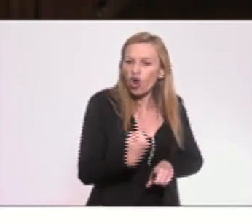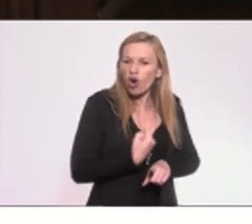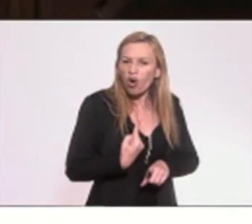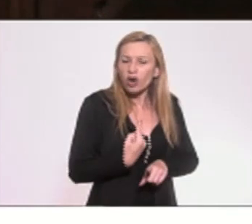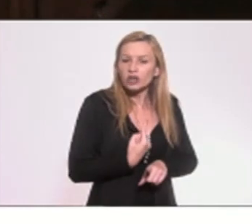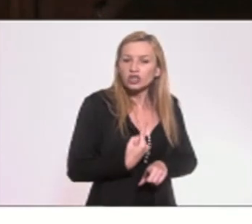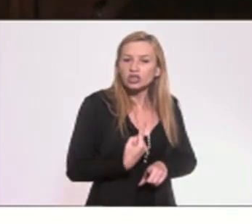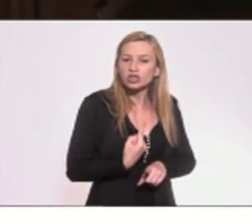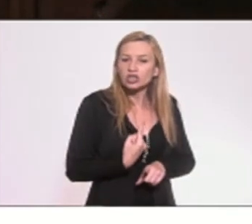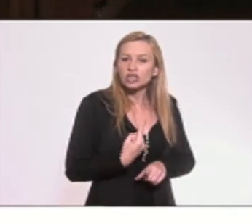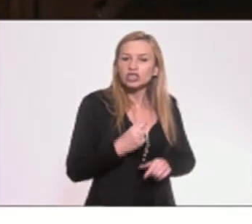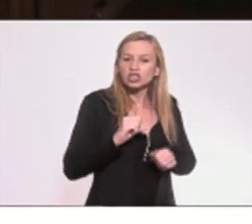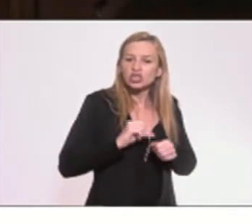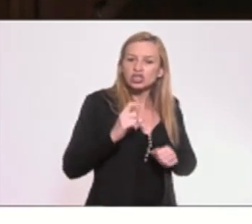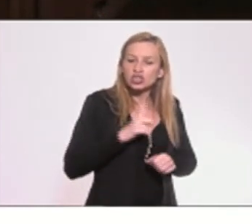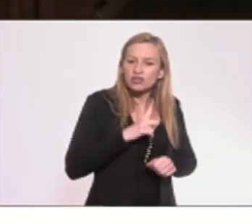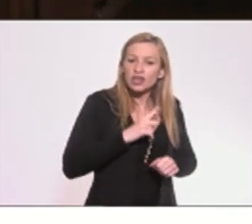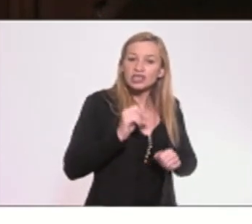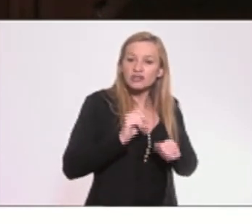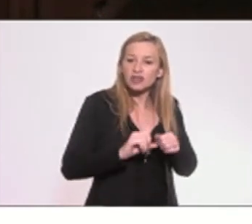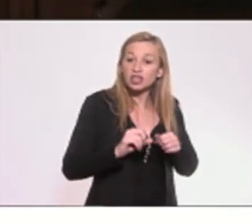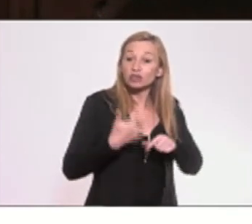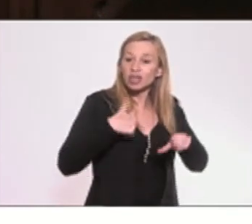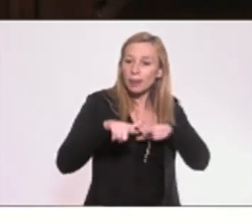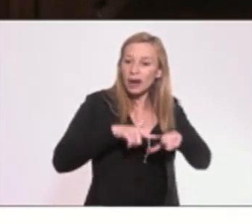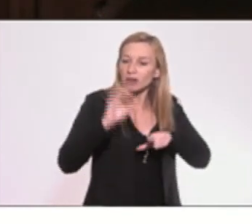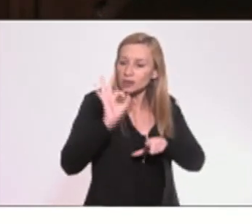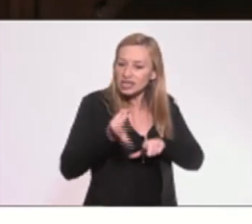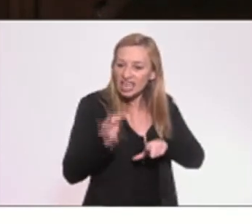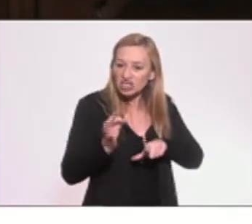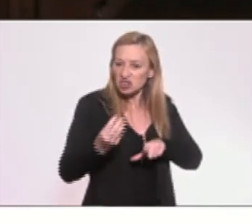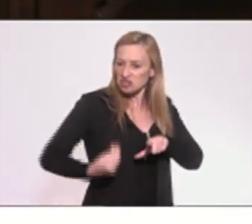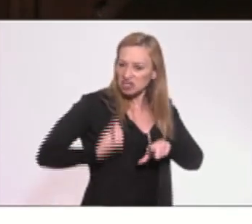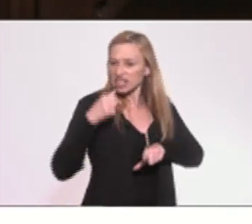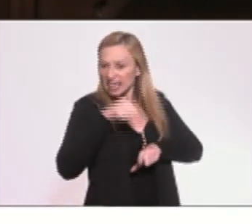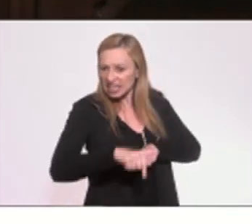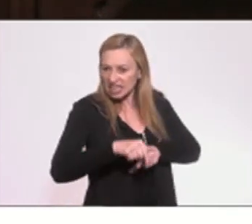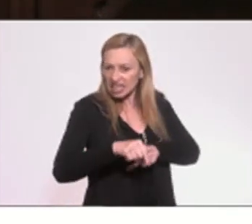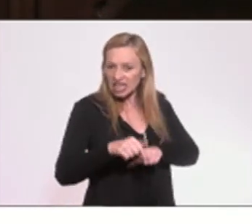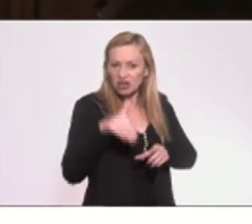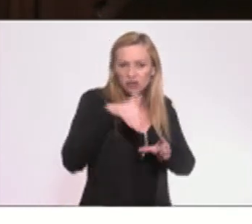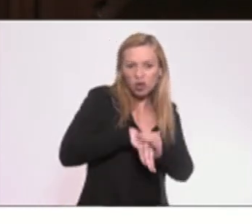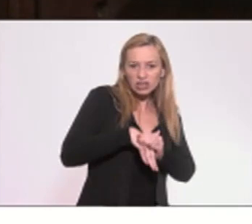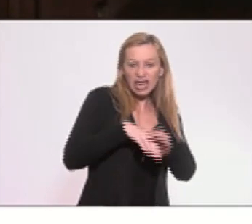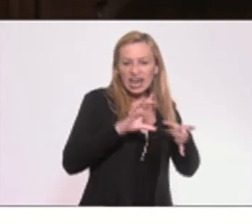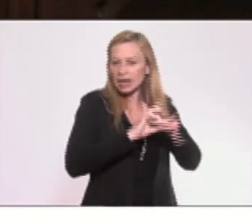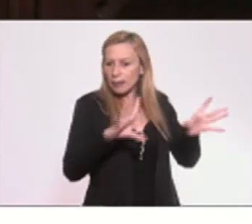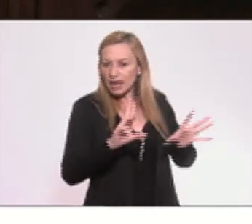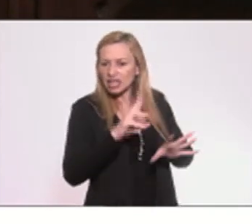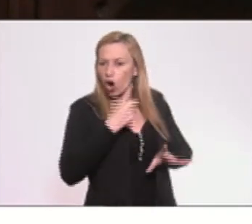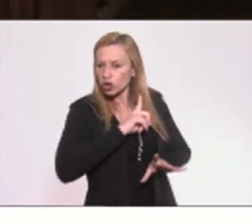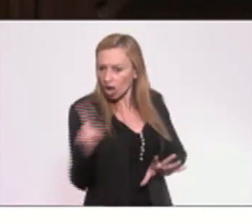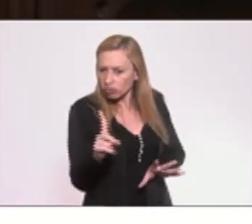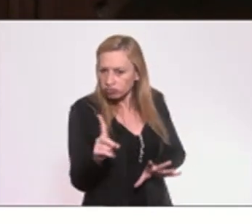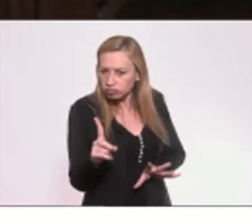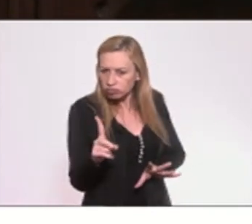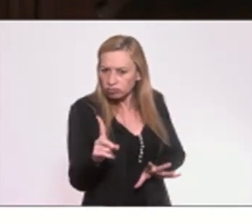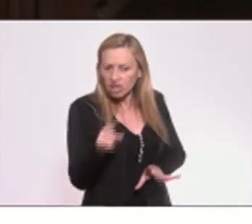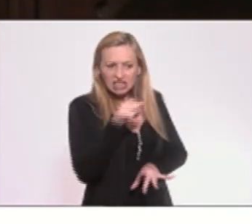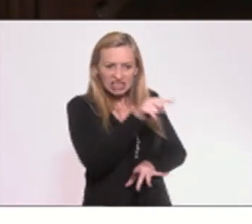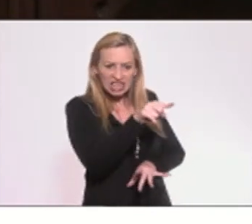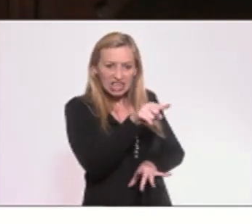tivéssemos feito o dever de casa, não estaríamos aqui tendo que votar soltura ou não